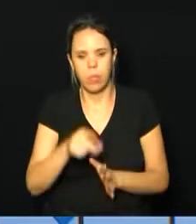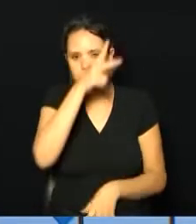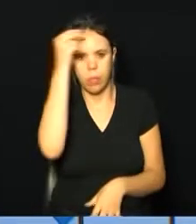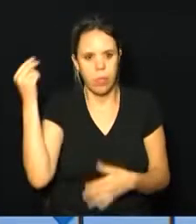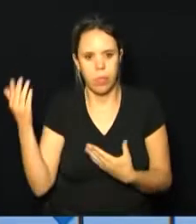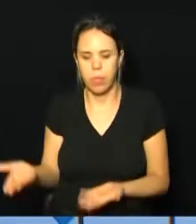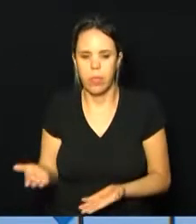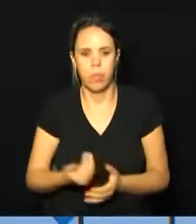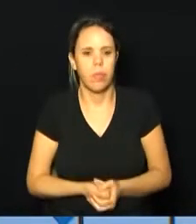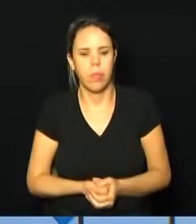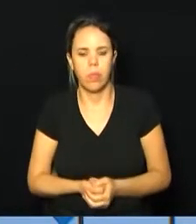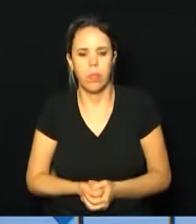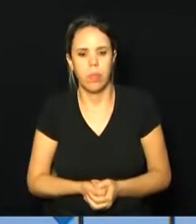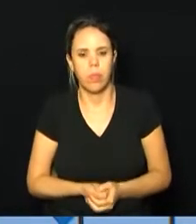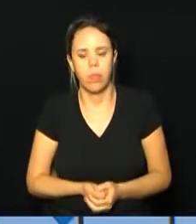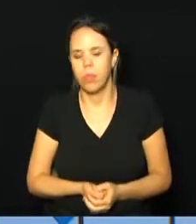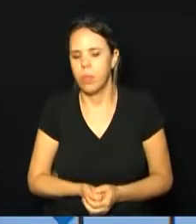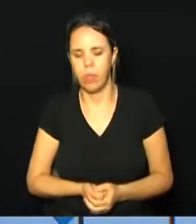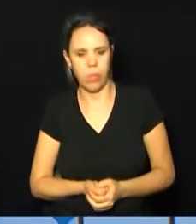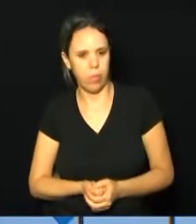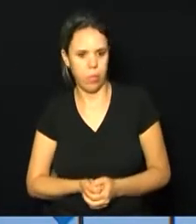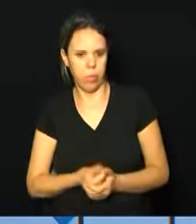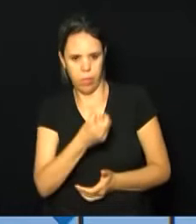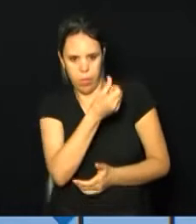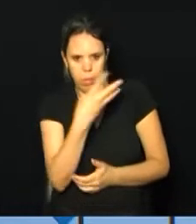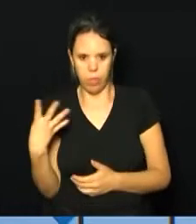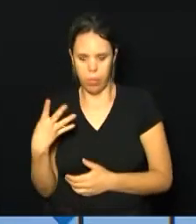Prefeitura, o último lançamento, são